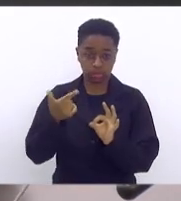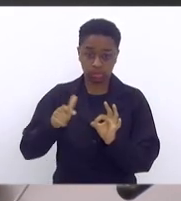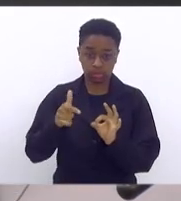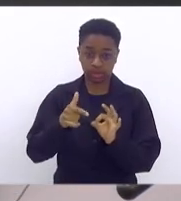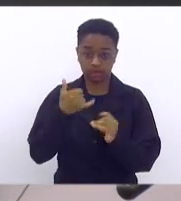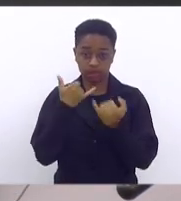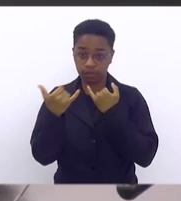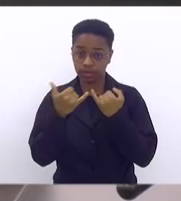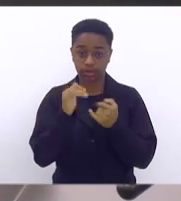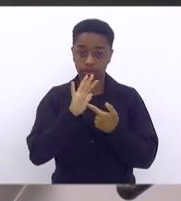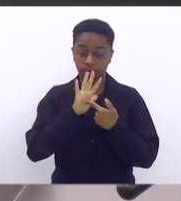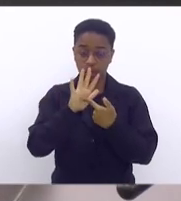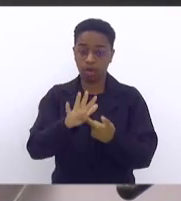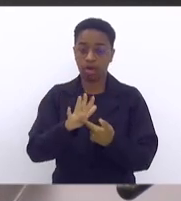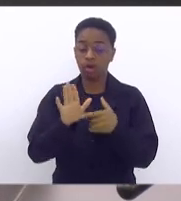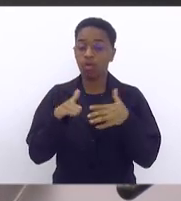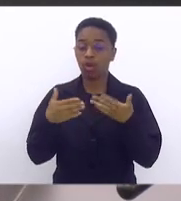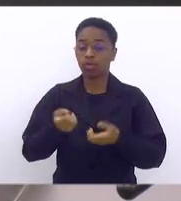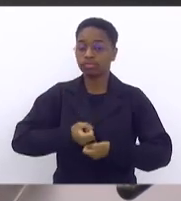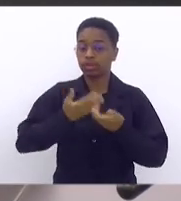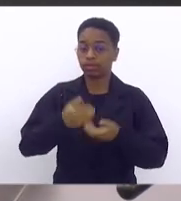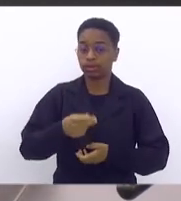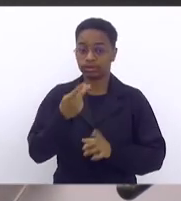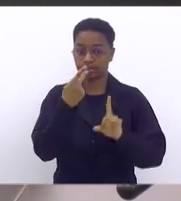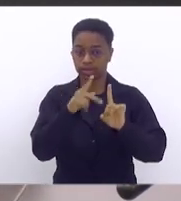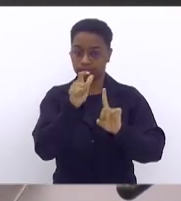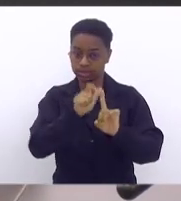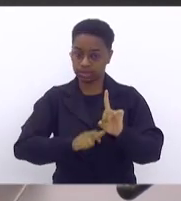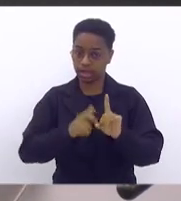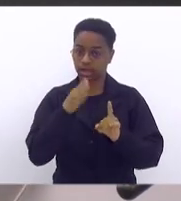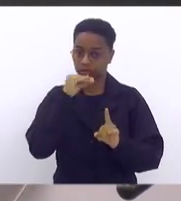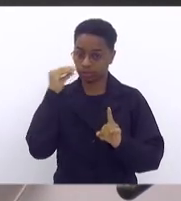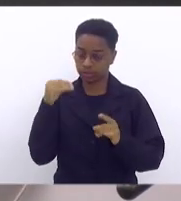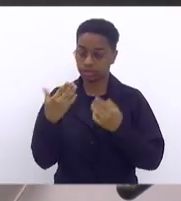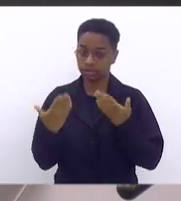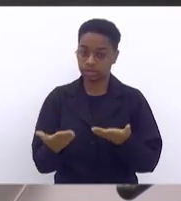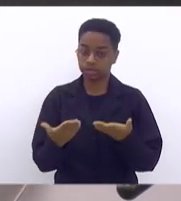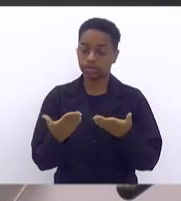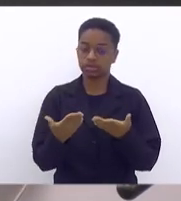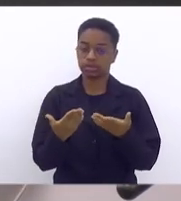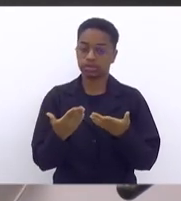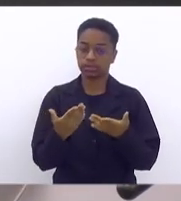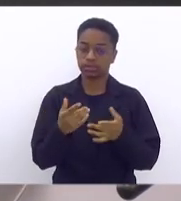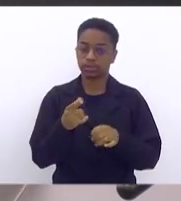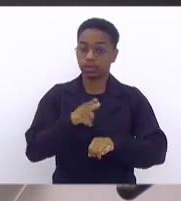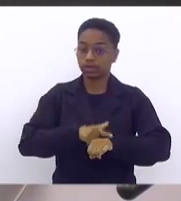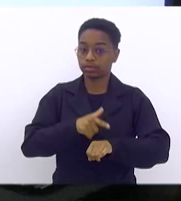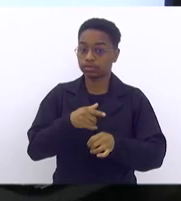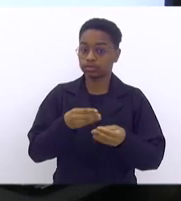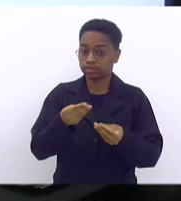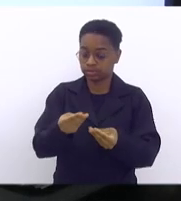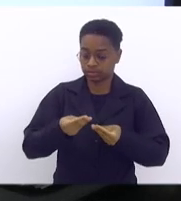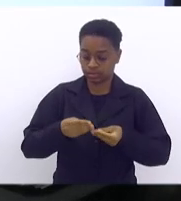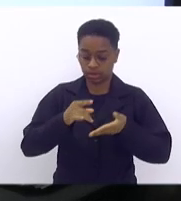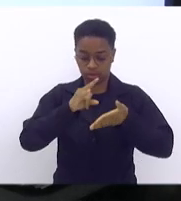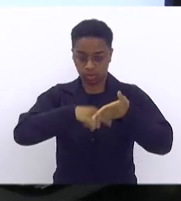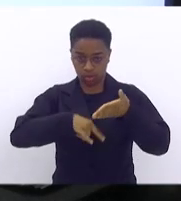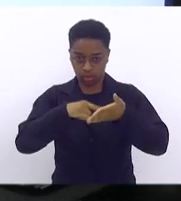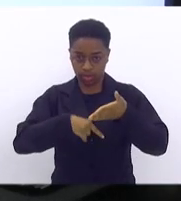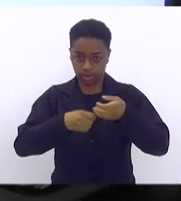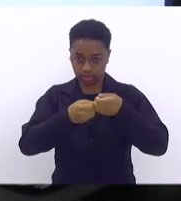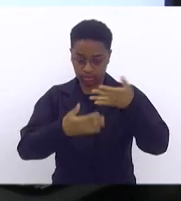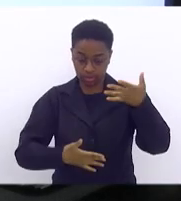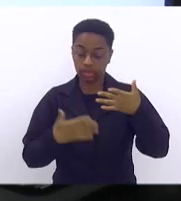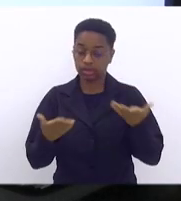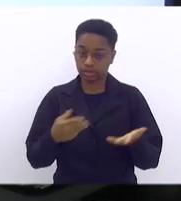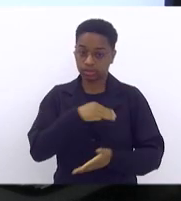que dissesse qual tinha sido o depoimento dela. E aí, quando esse termo de declaração chega, aí, finalmente, o